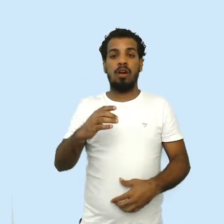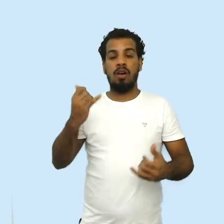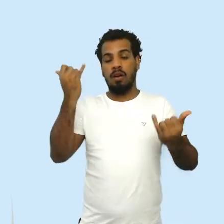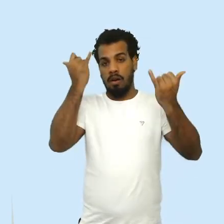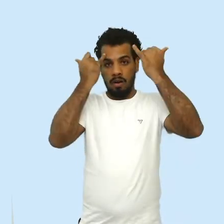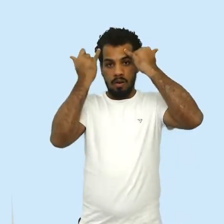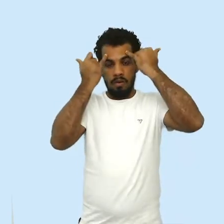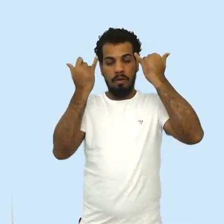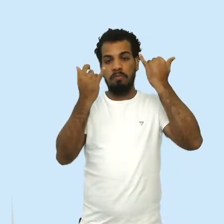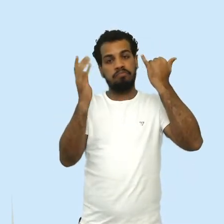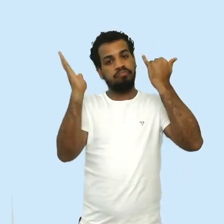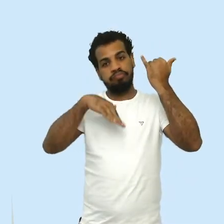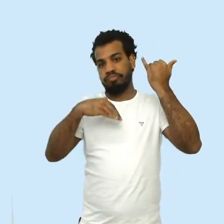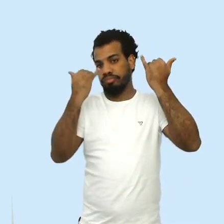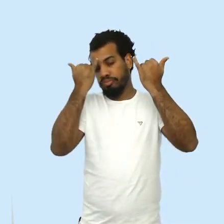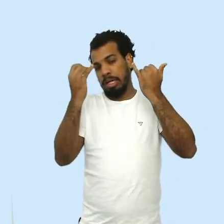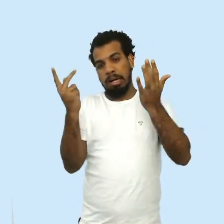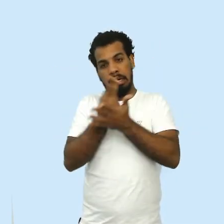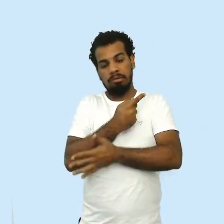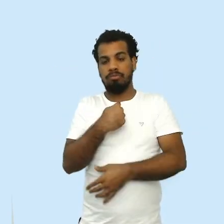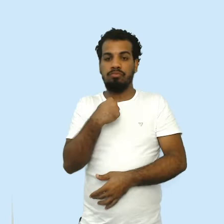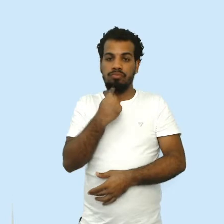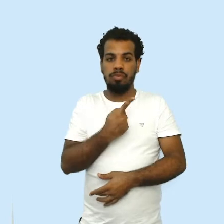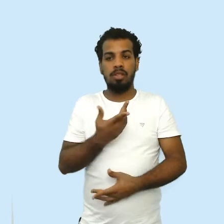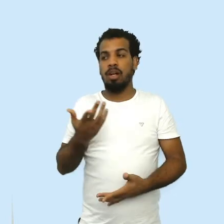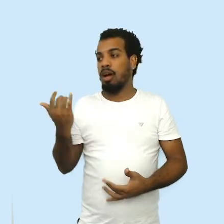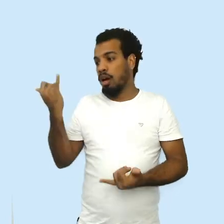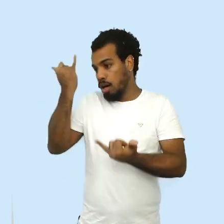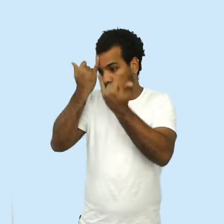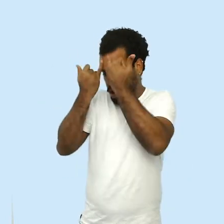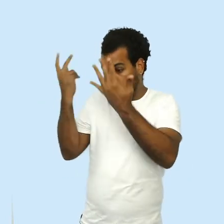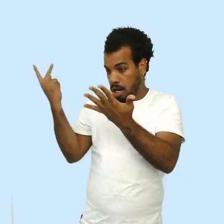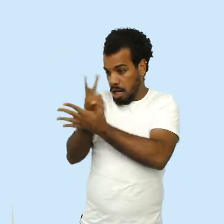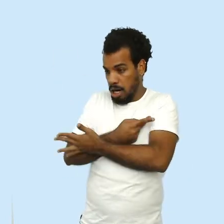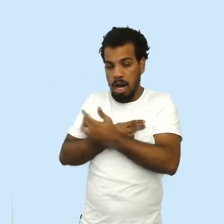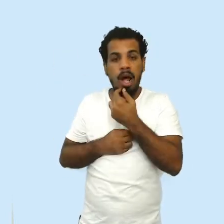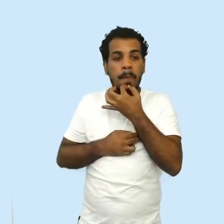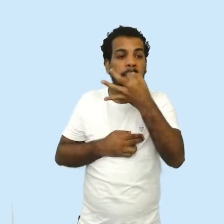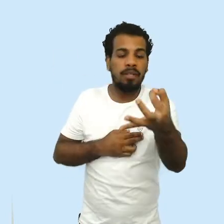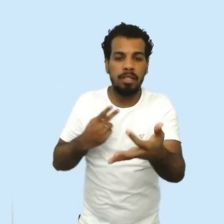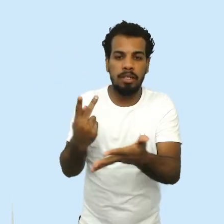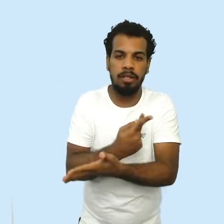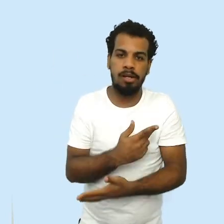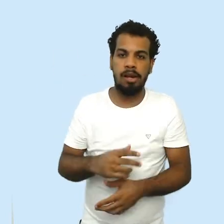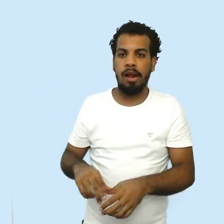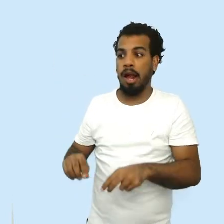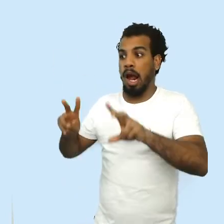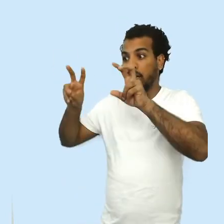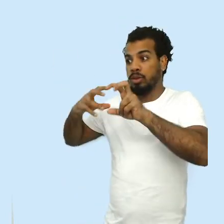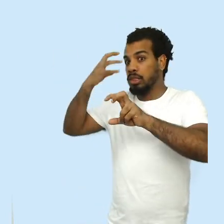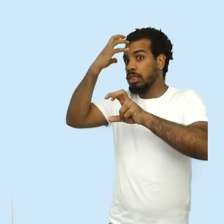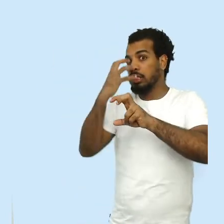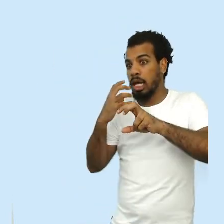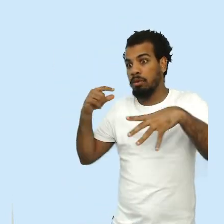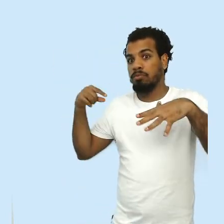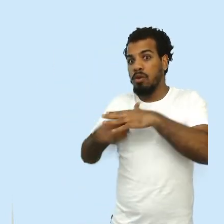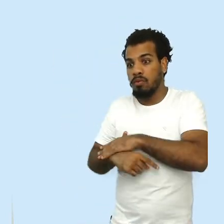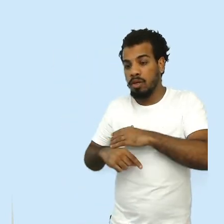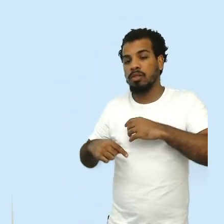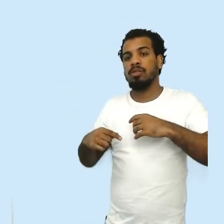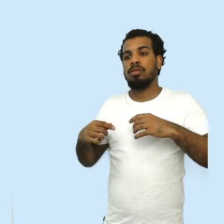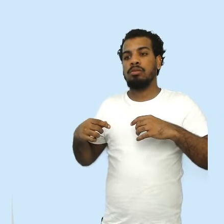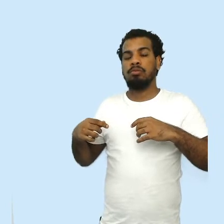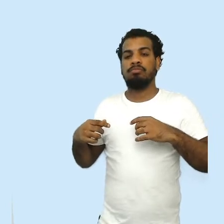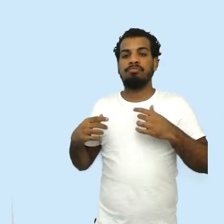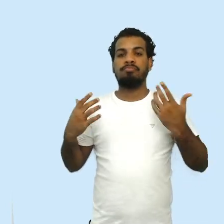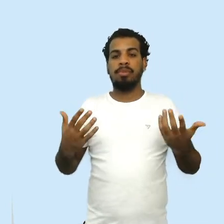decisões aleatórias, notícias aleatórias desviam a atenção para assuntos sérios e que exigem mobilização social. Isso é